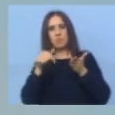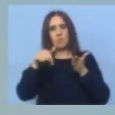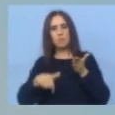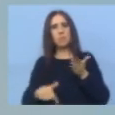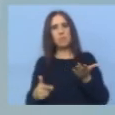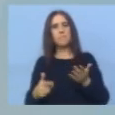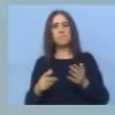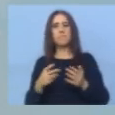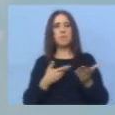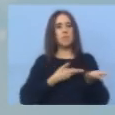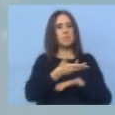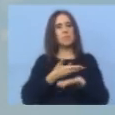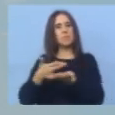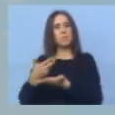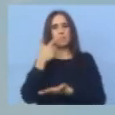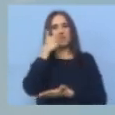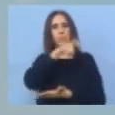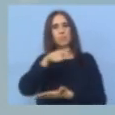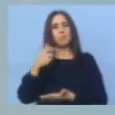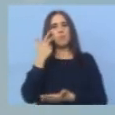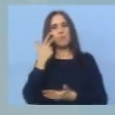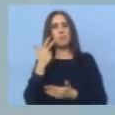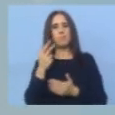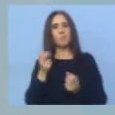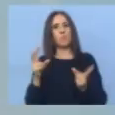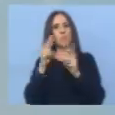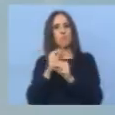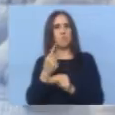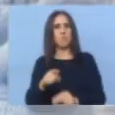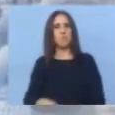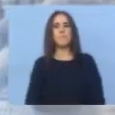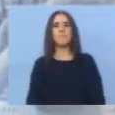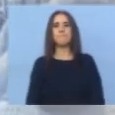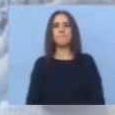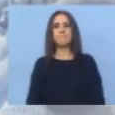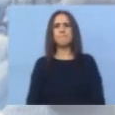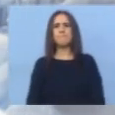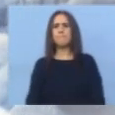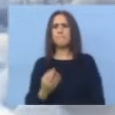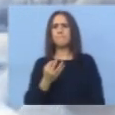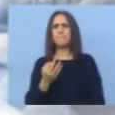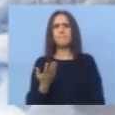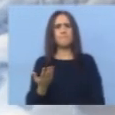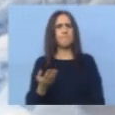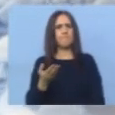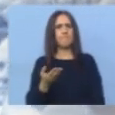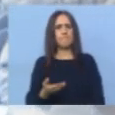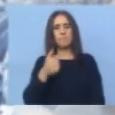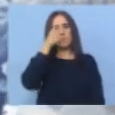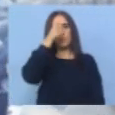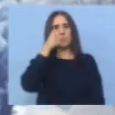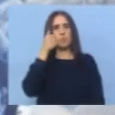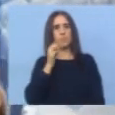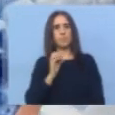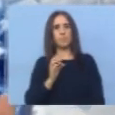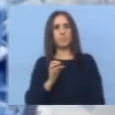a relacionar-nos com as pessoas e com a vida de uma maneira nova. Pensando, neste caso e neste domingo,